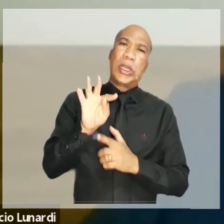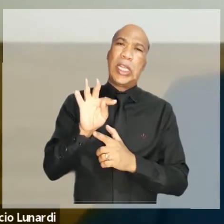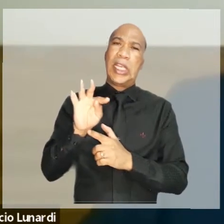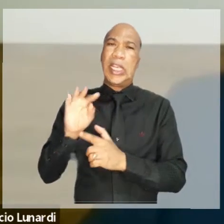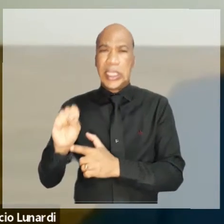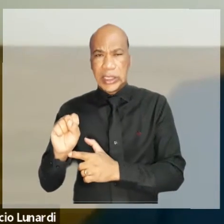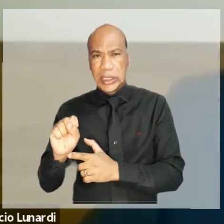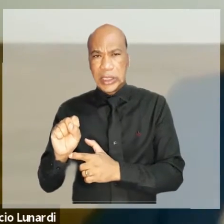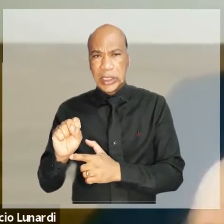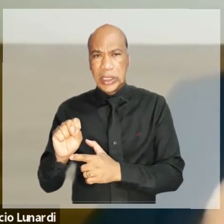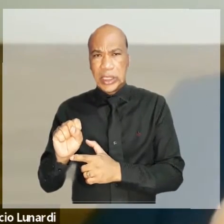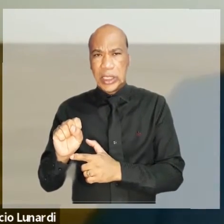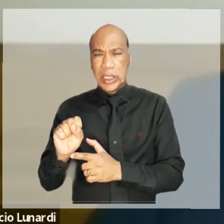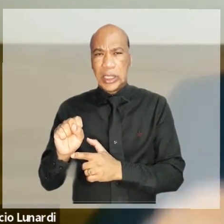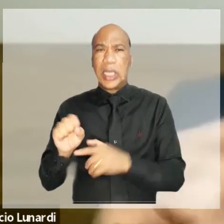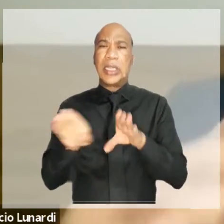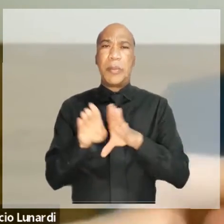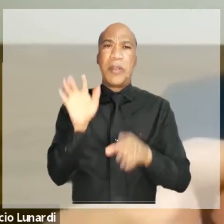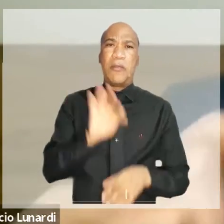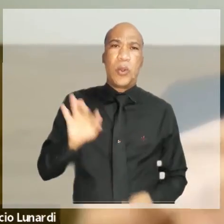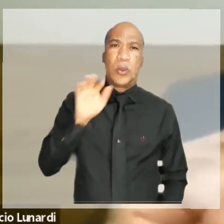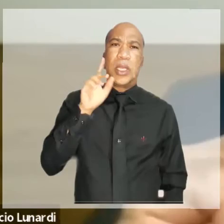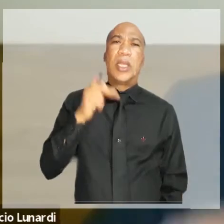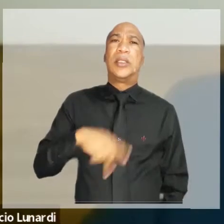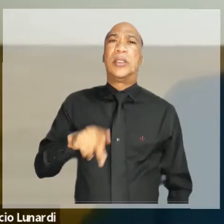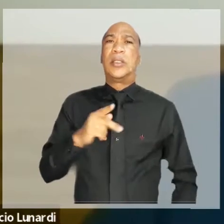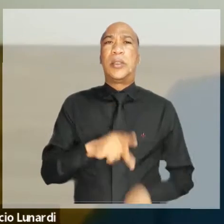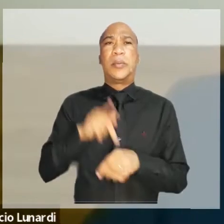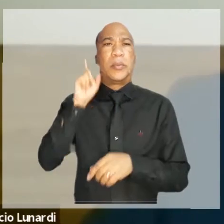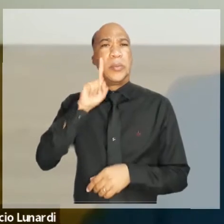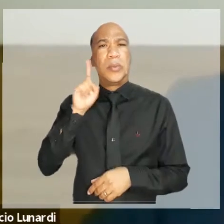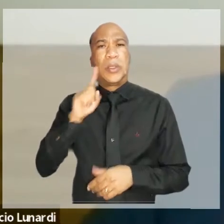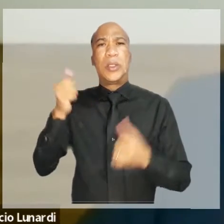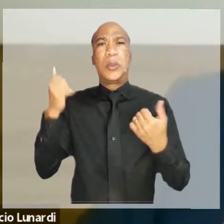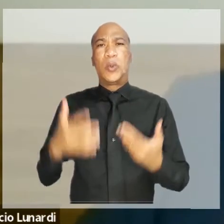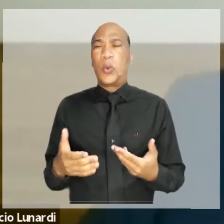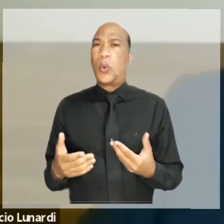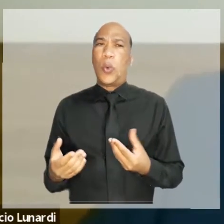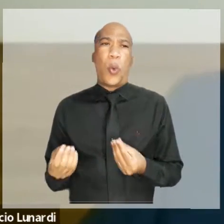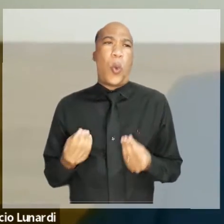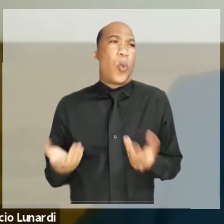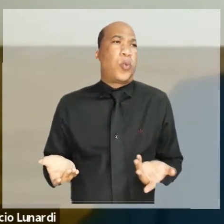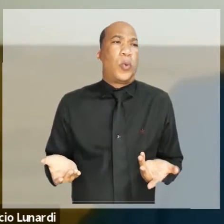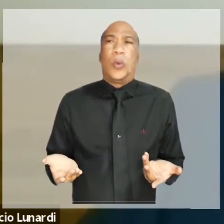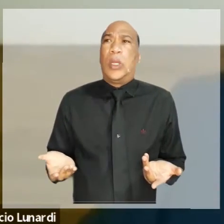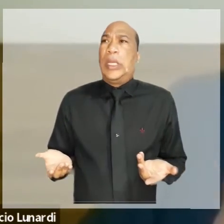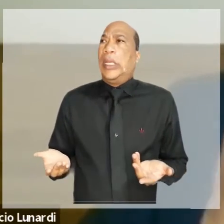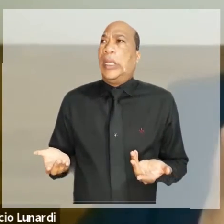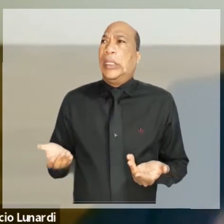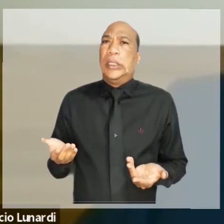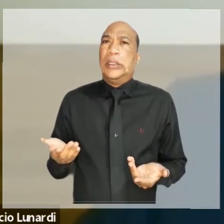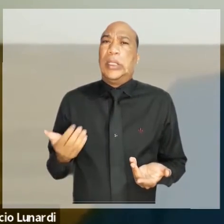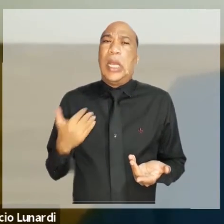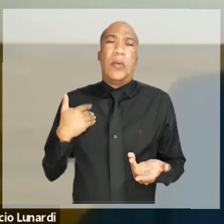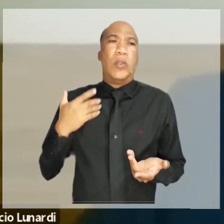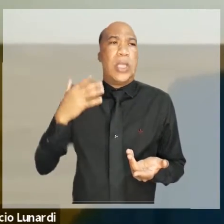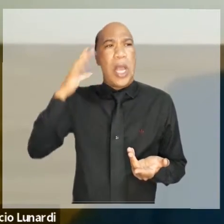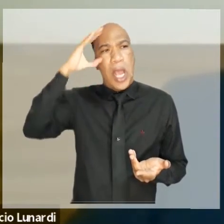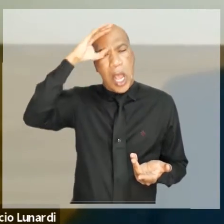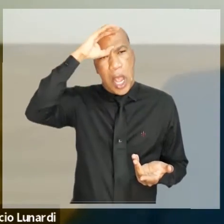Colômbia, um estudo sobre inteligência artificial no judiciário. O que a gente pode